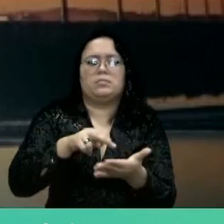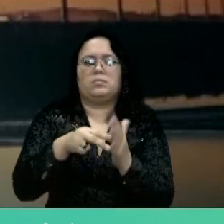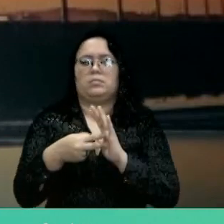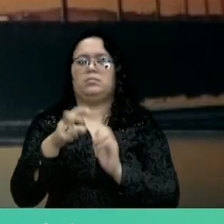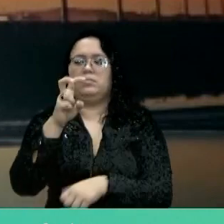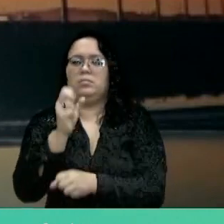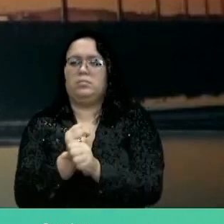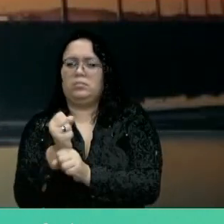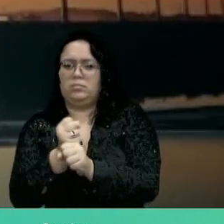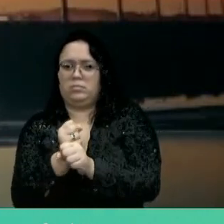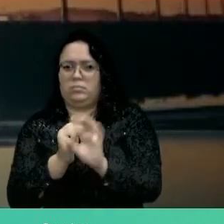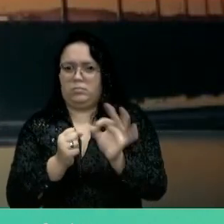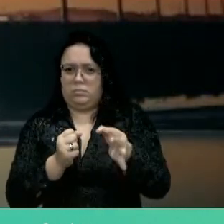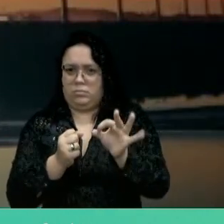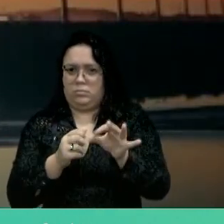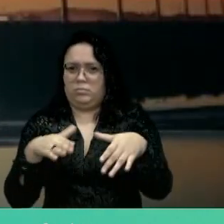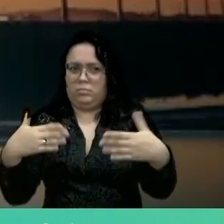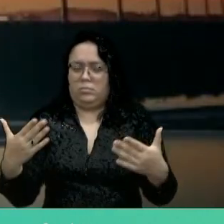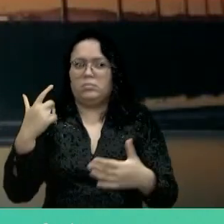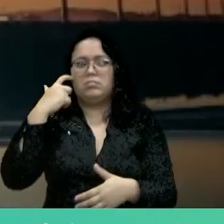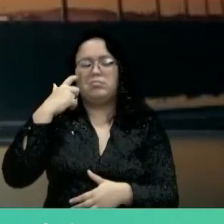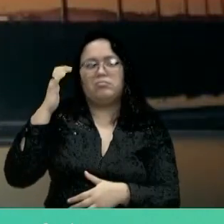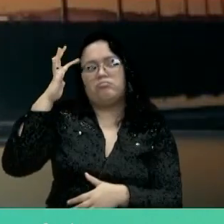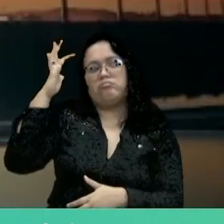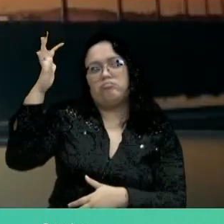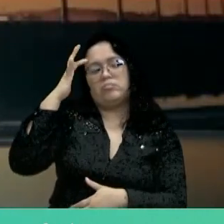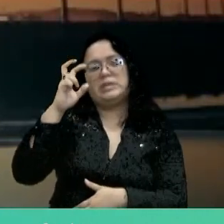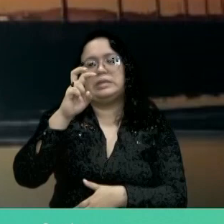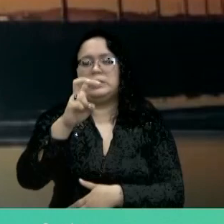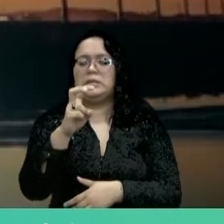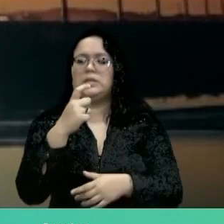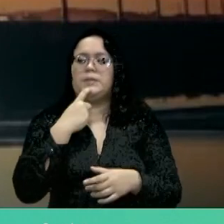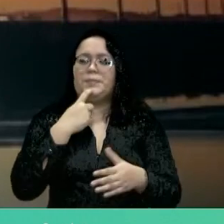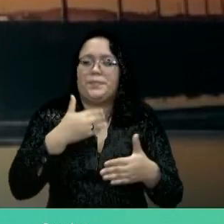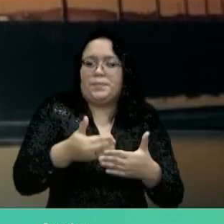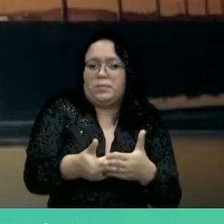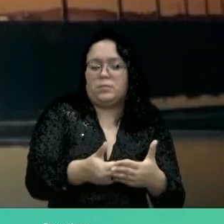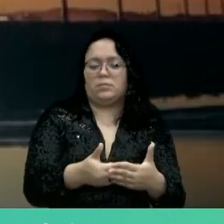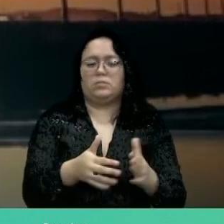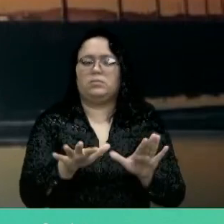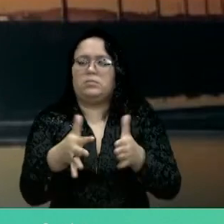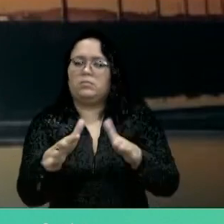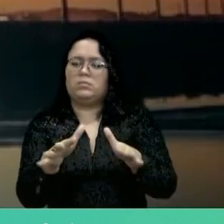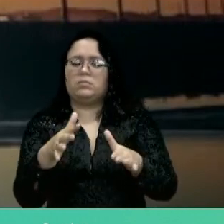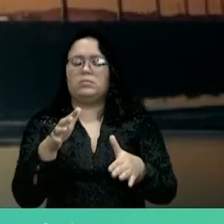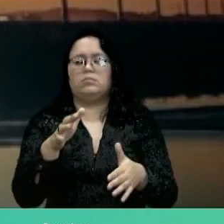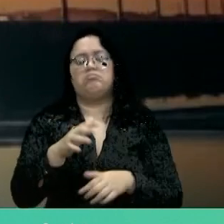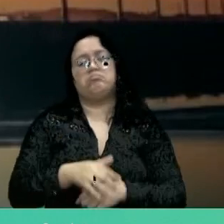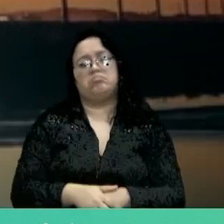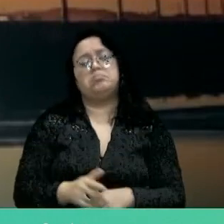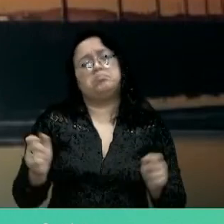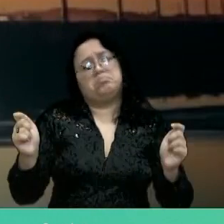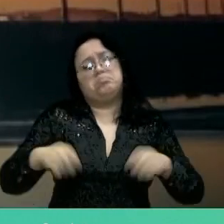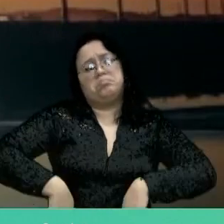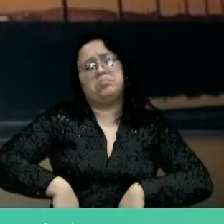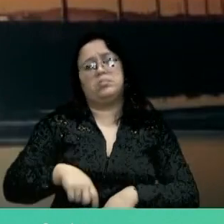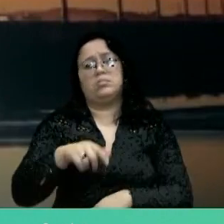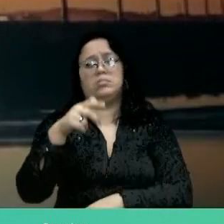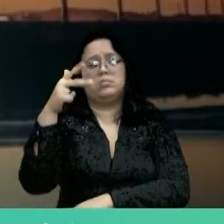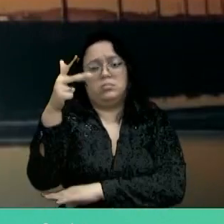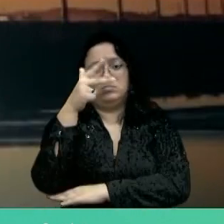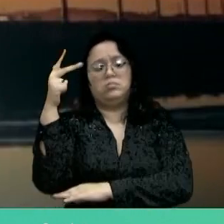5 anos, né? Então, nesse horizonte, se você está falando de infraestrutura, num horizonte de 5 anos, sim,